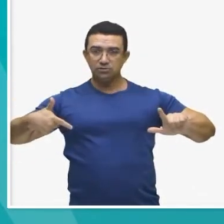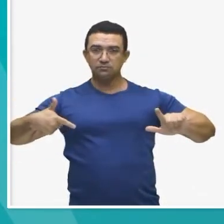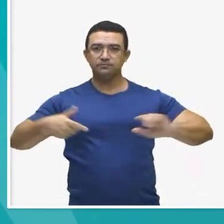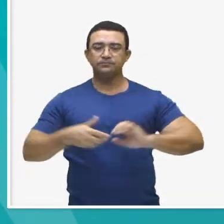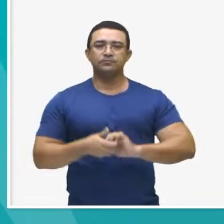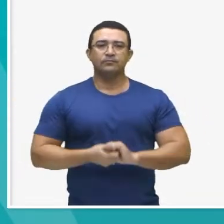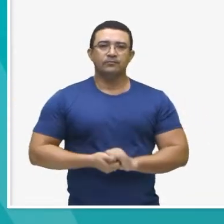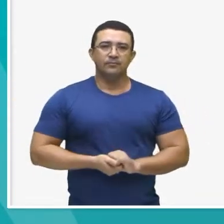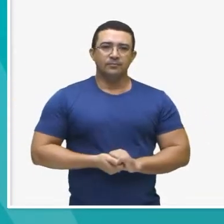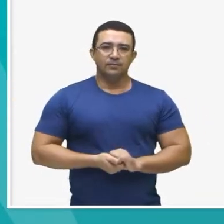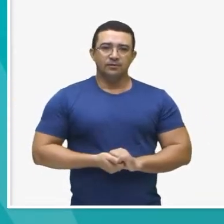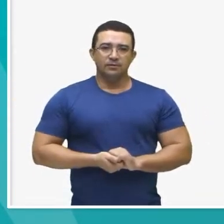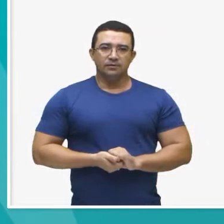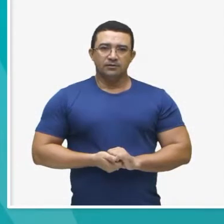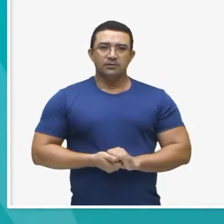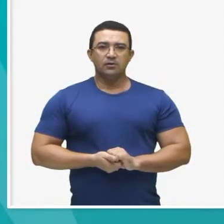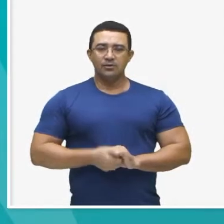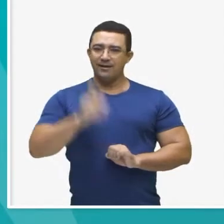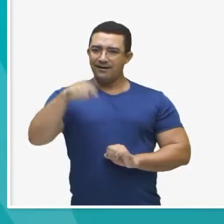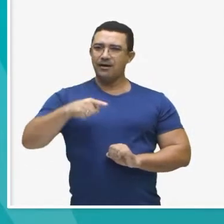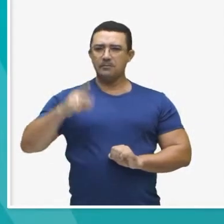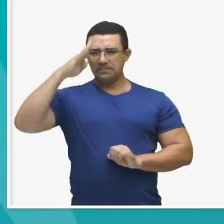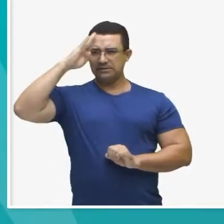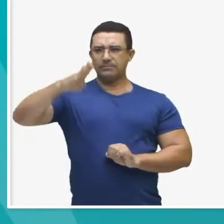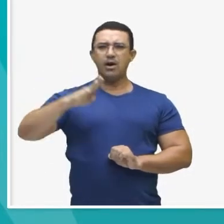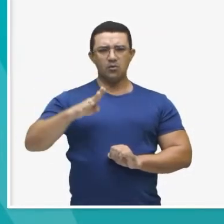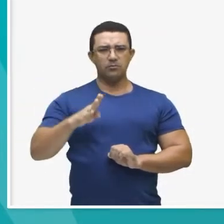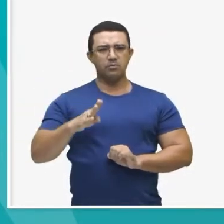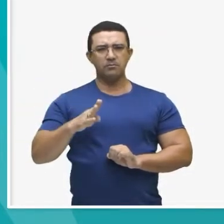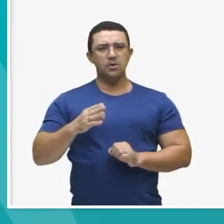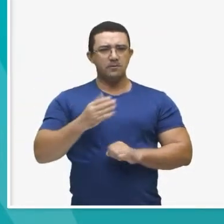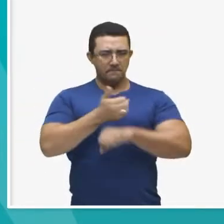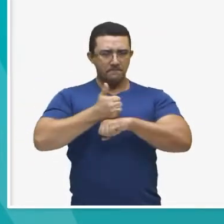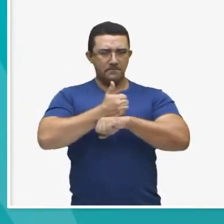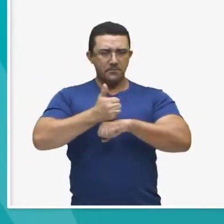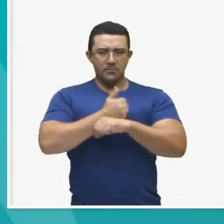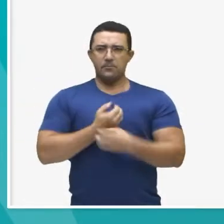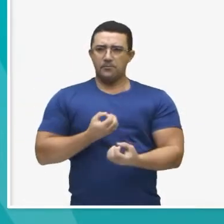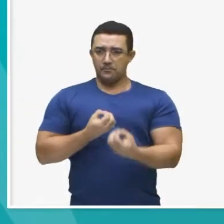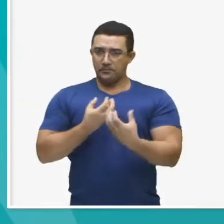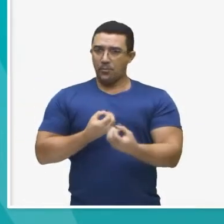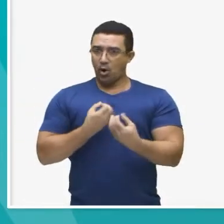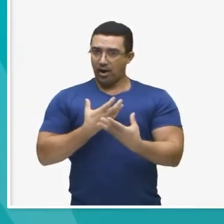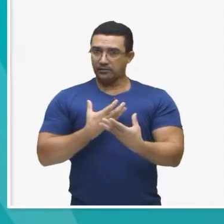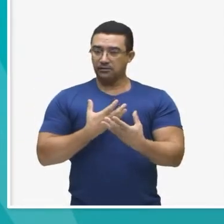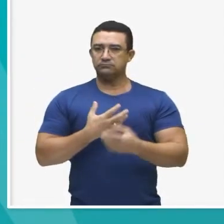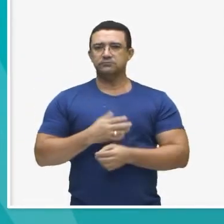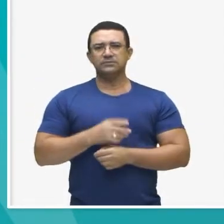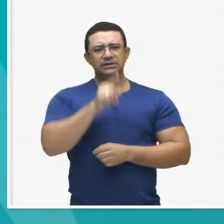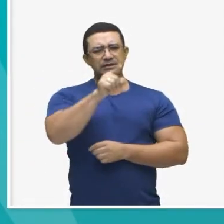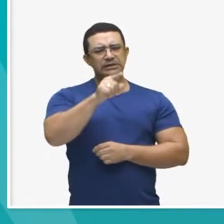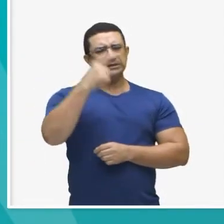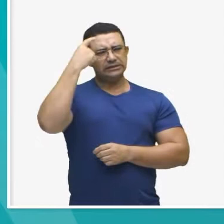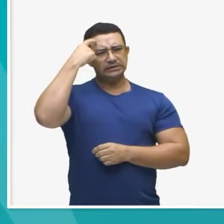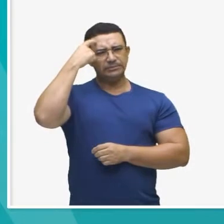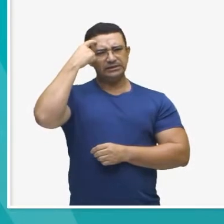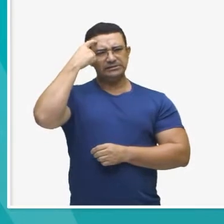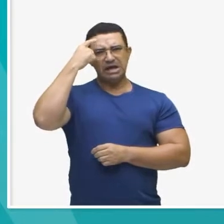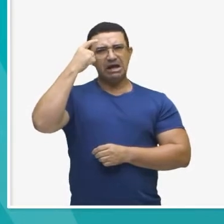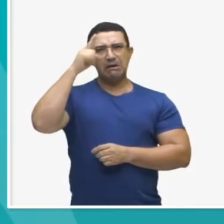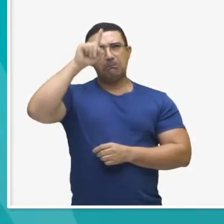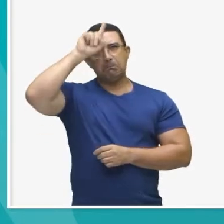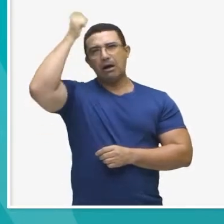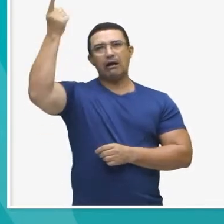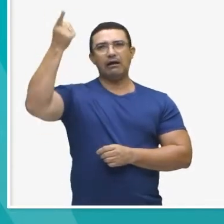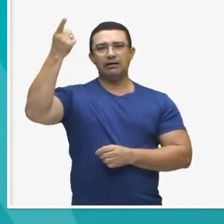tempos, né? Ele está nesse rol dos principais poetas. Para este poeta, a poesia não é fruto da inspiração, nem de estados